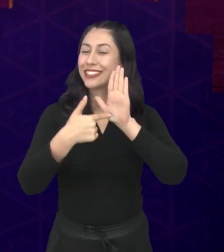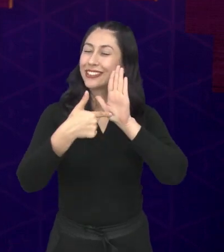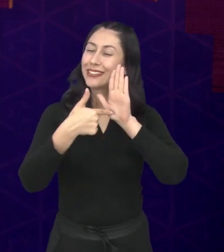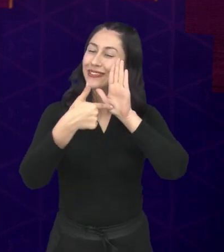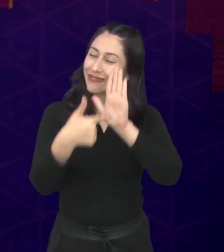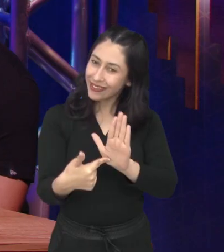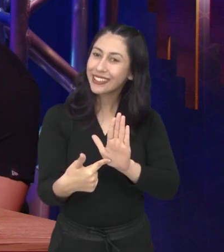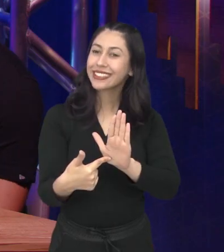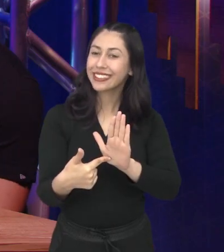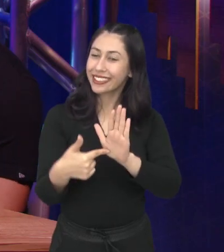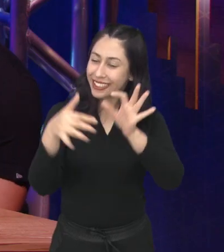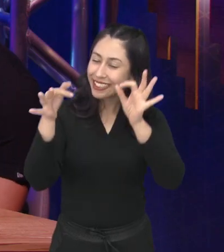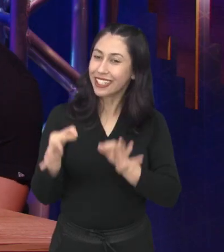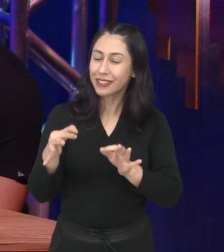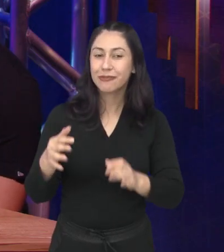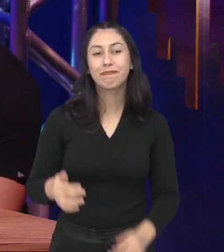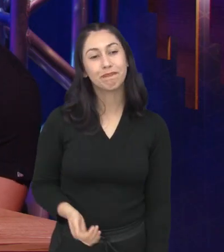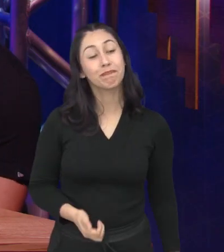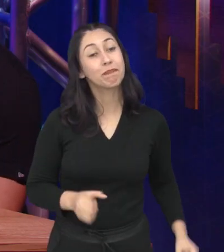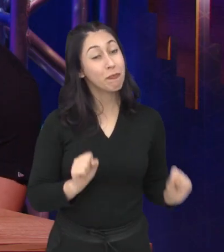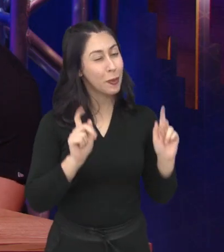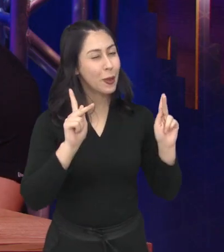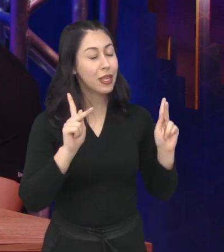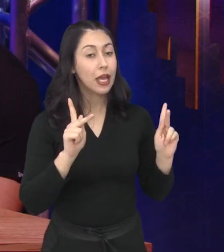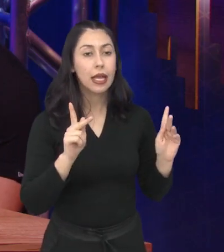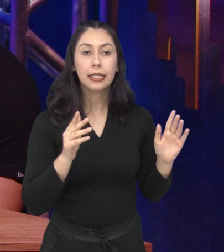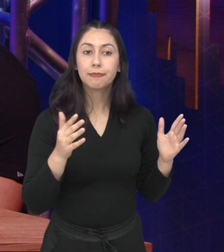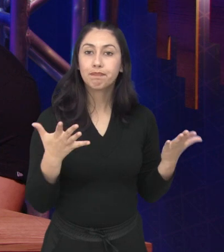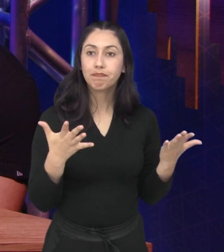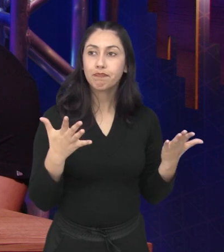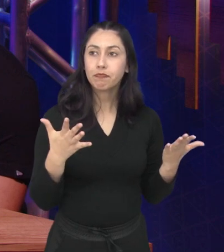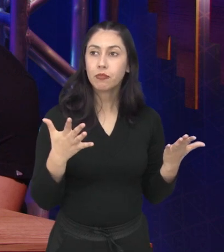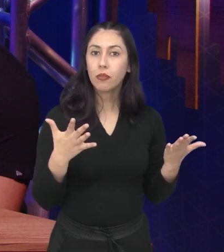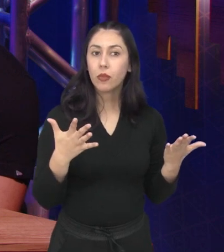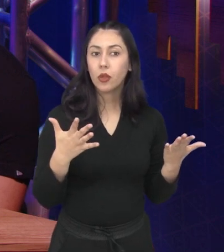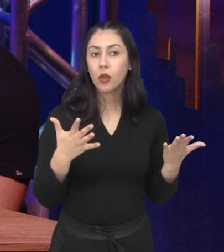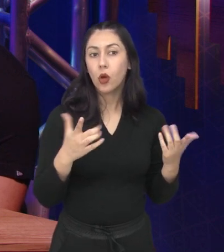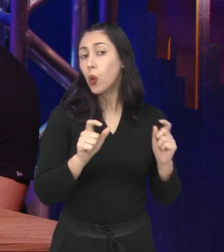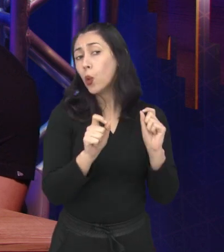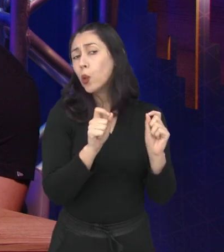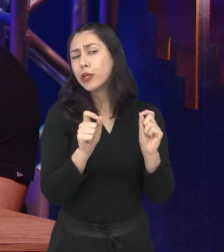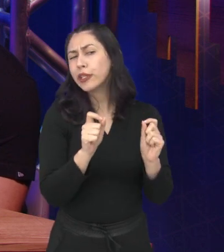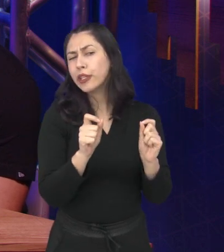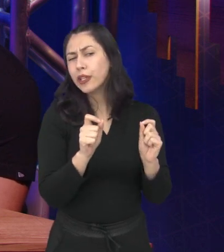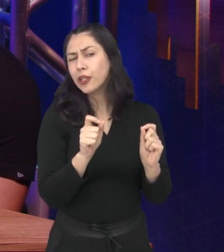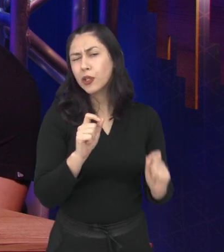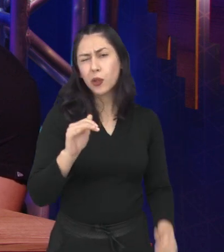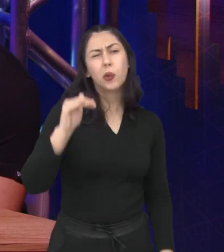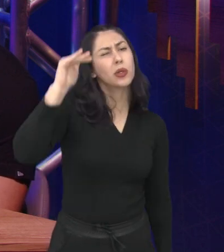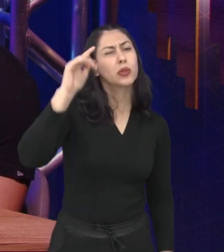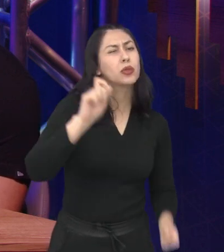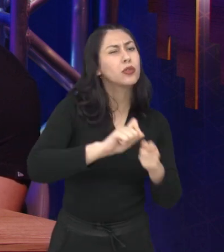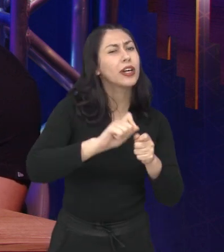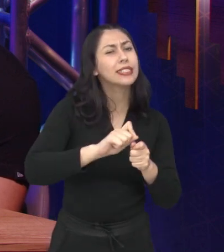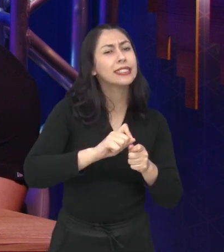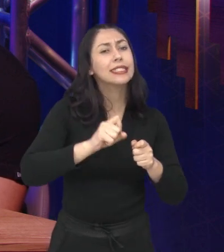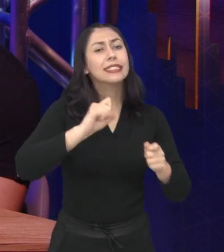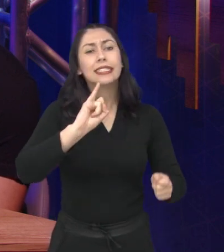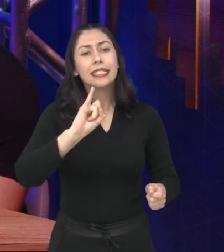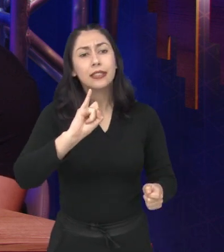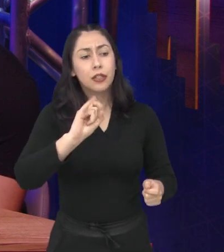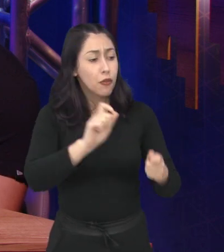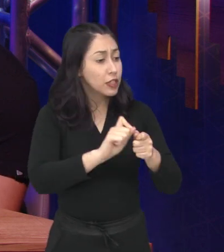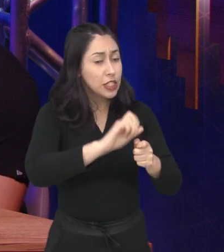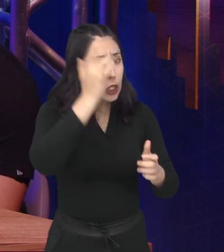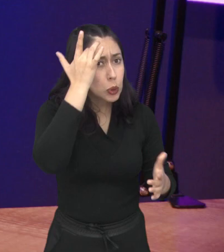exemplifica muito bem essa série. Certo. E o que a gente faz, né? O que o jovem adulto faz quando ele não sabe fazer